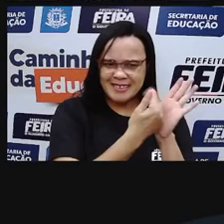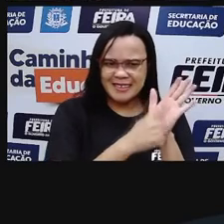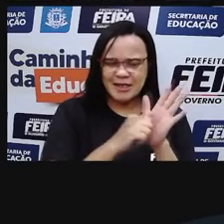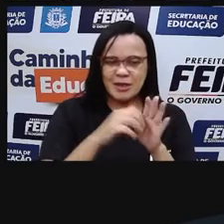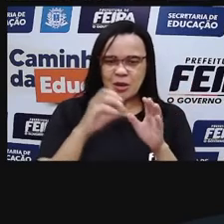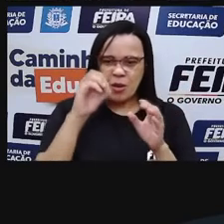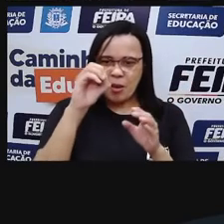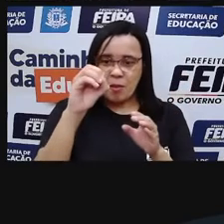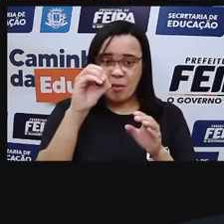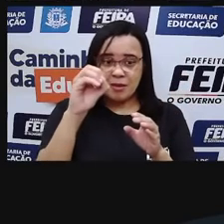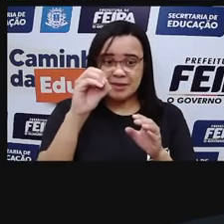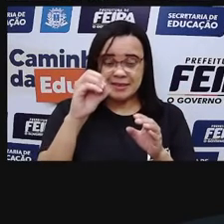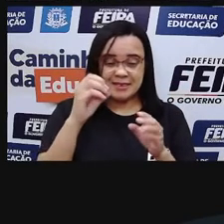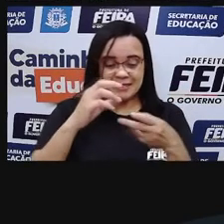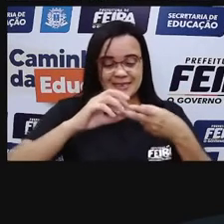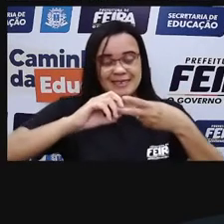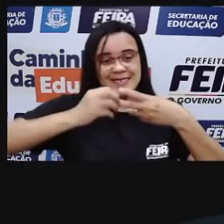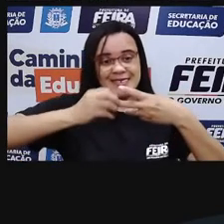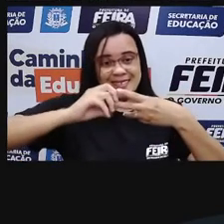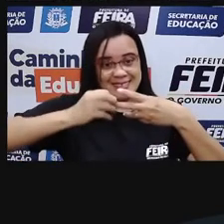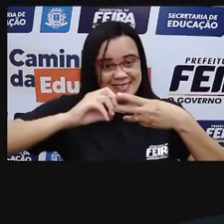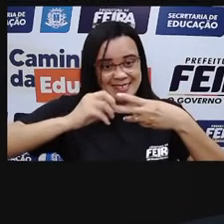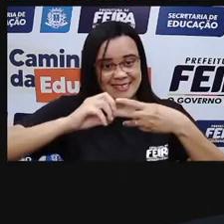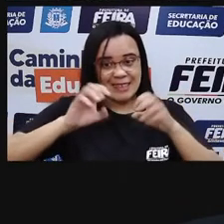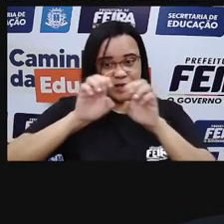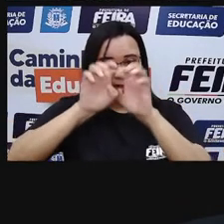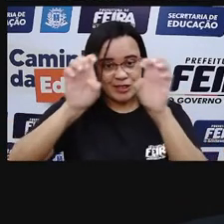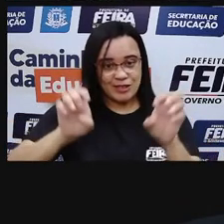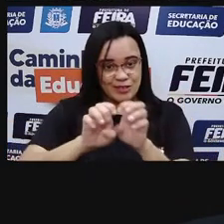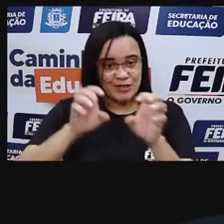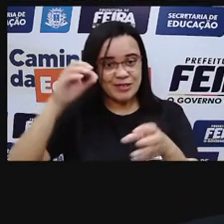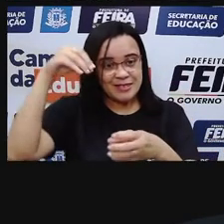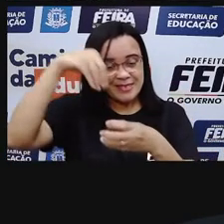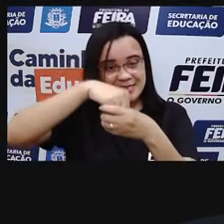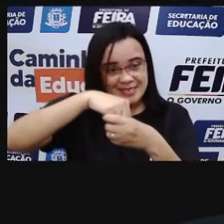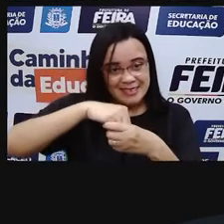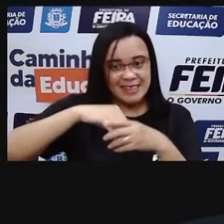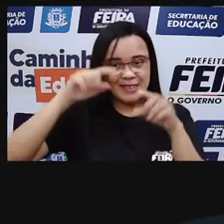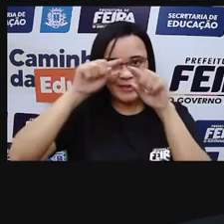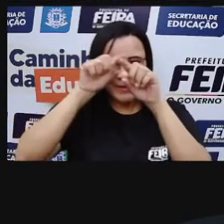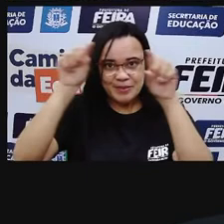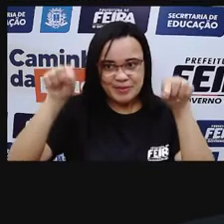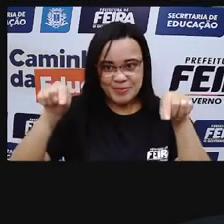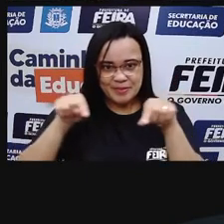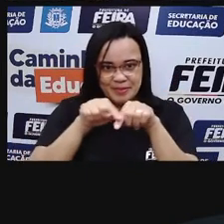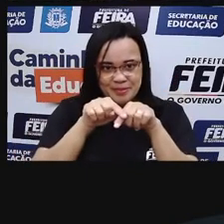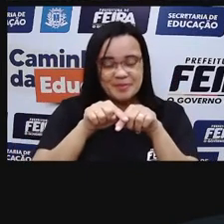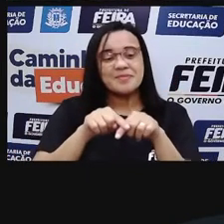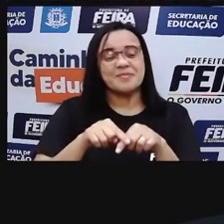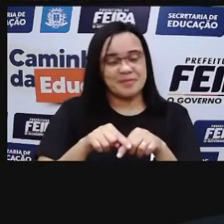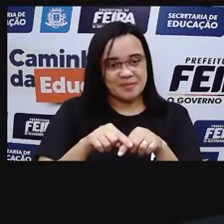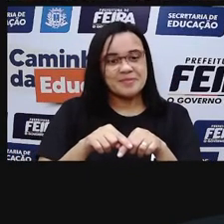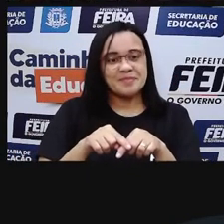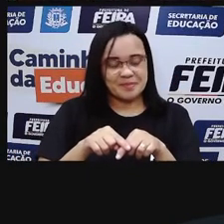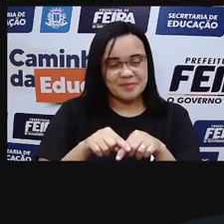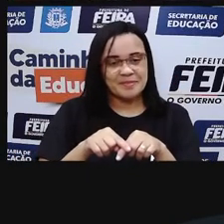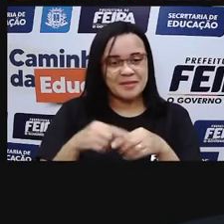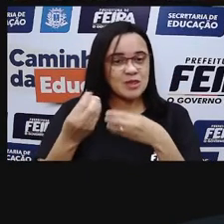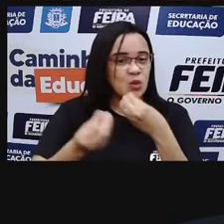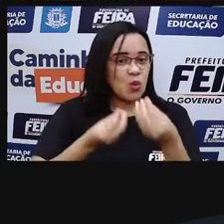que seria a célula, e essa estrutura aqui, que parece um quadrado, metade de um quadrado, né? Ela vai